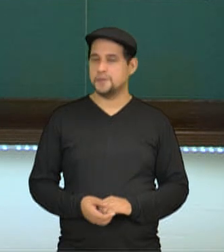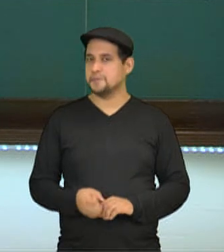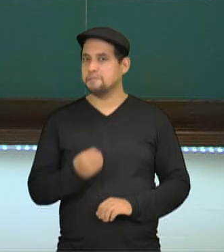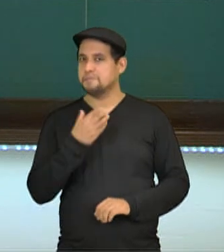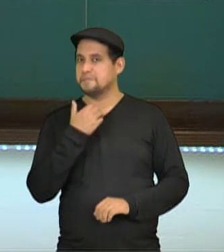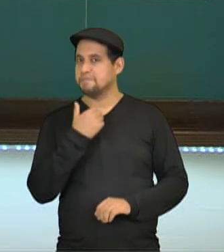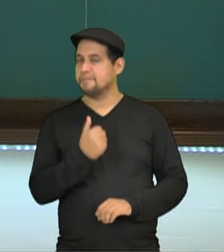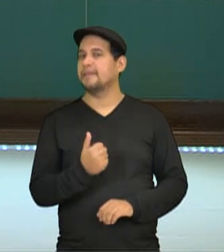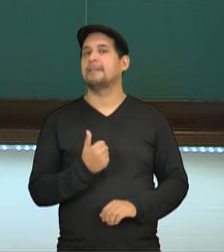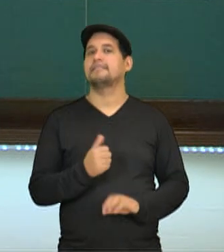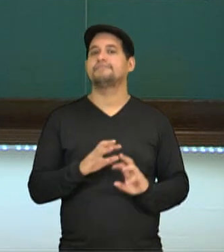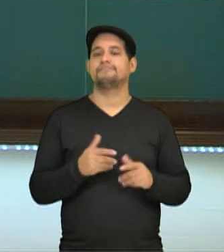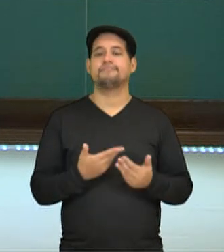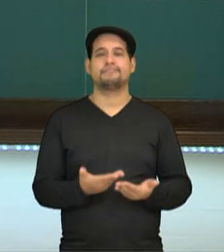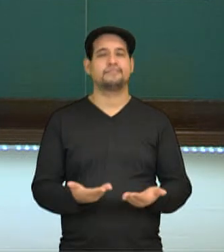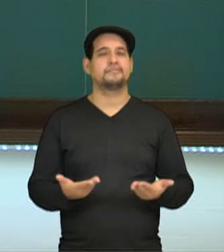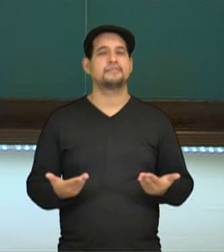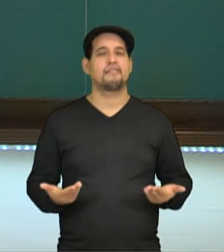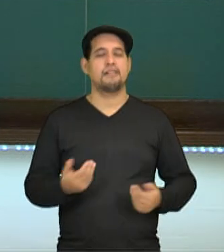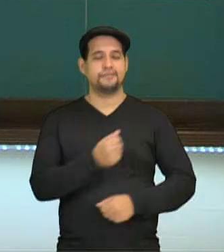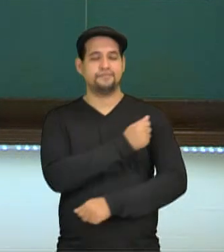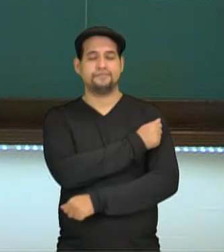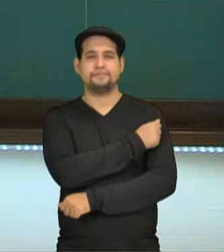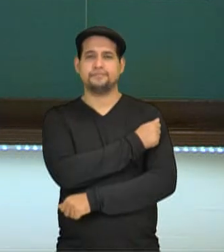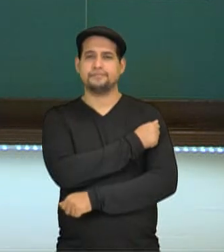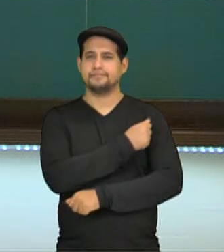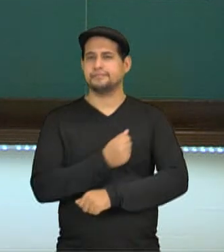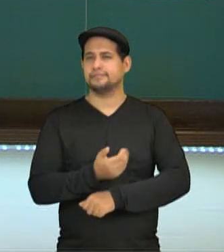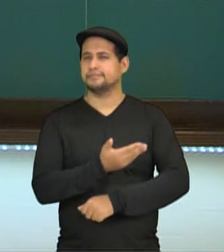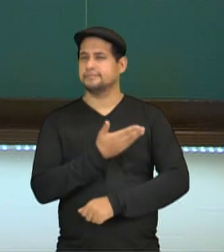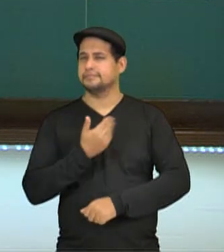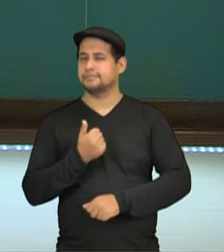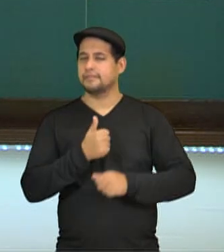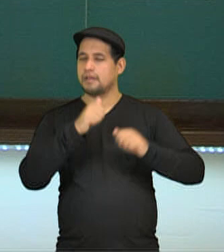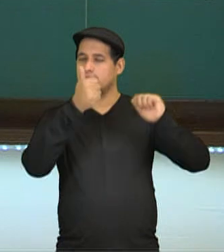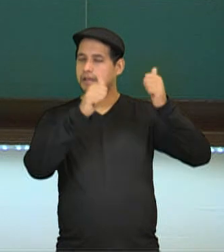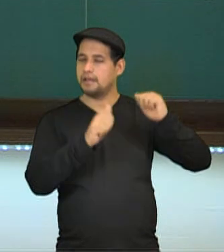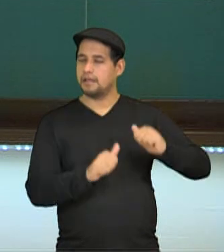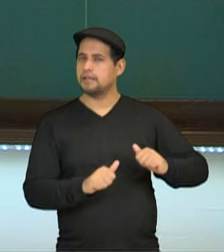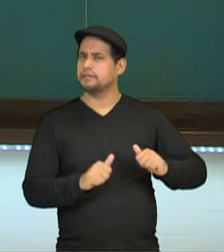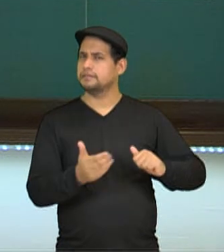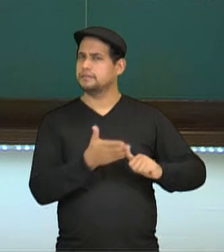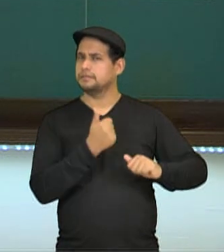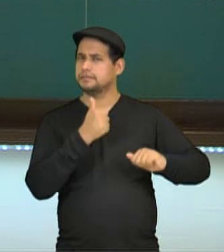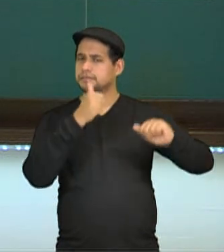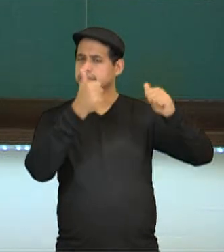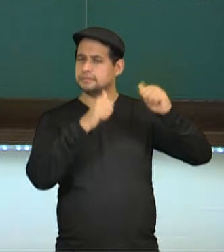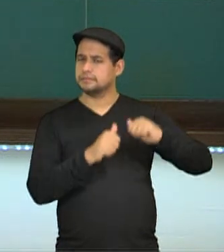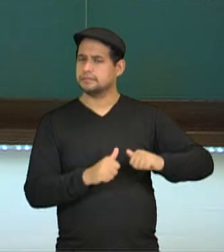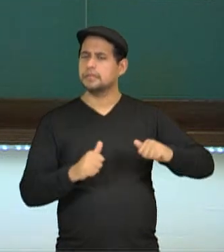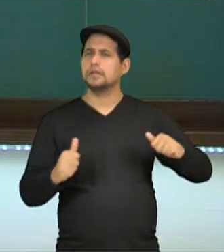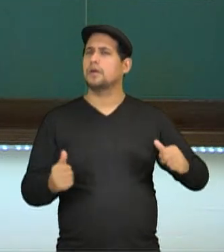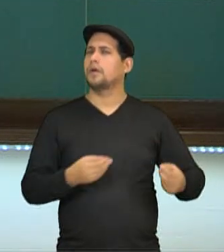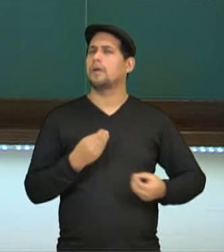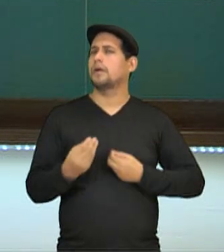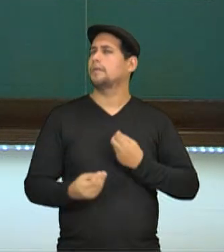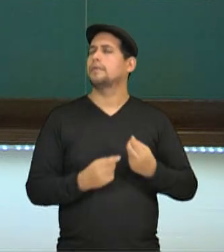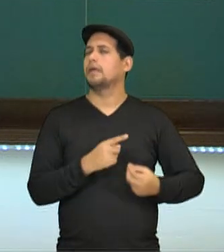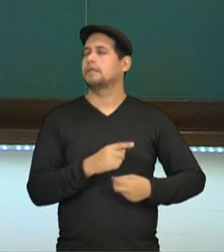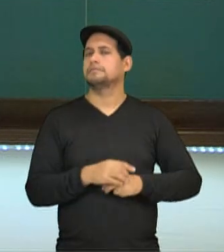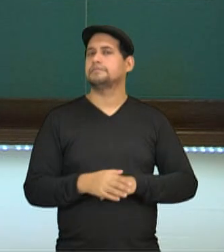Beleza, meus caros, minhas caras alunas, vamos conferir a solução